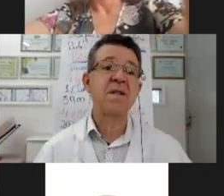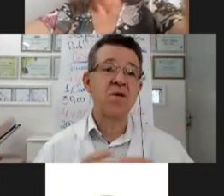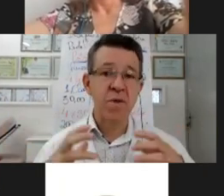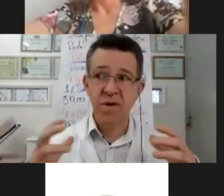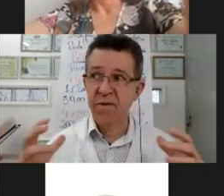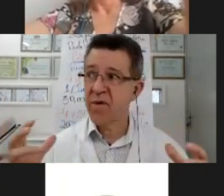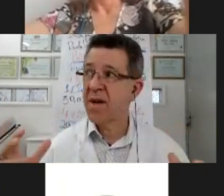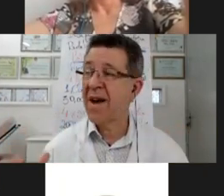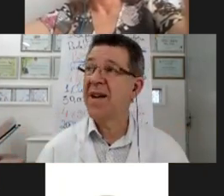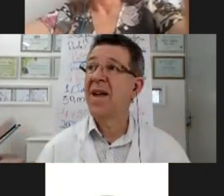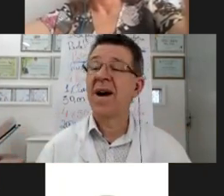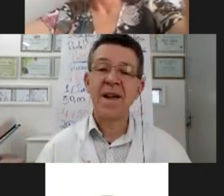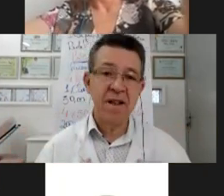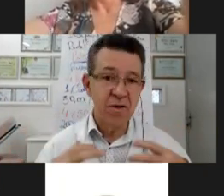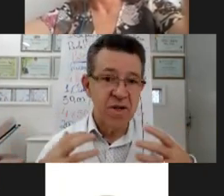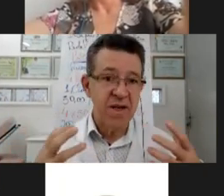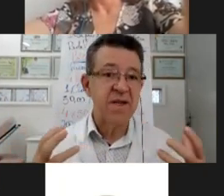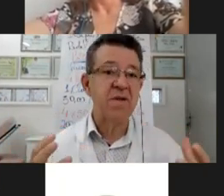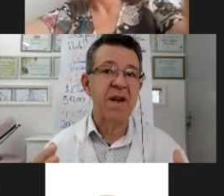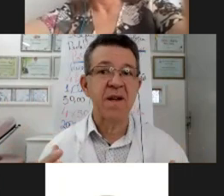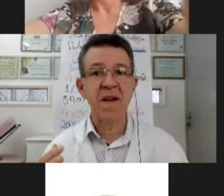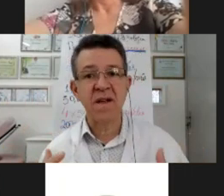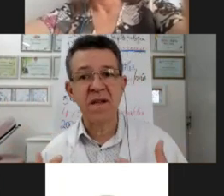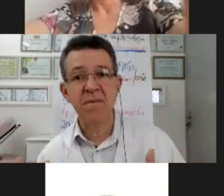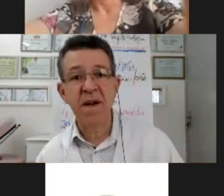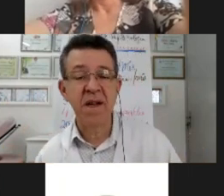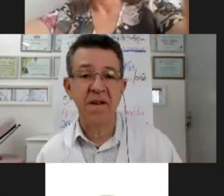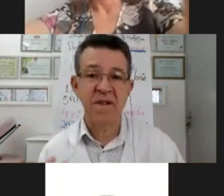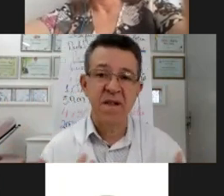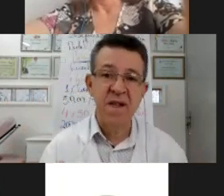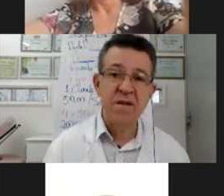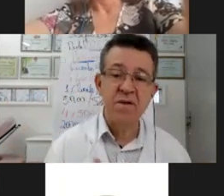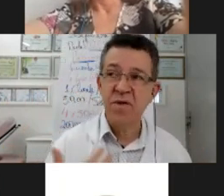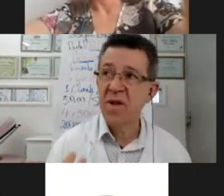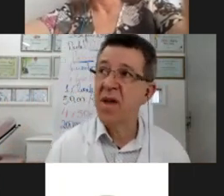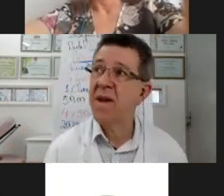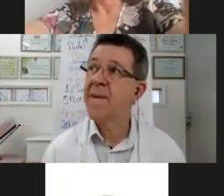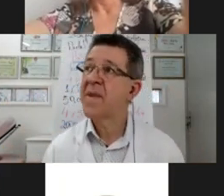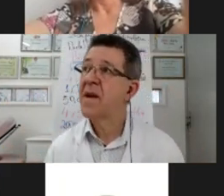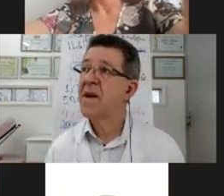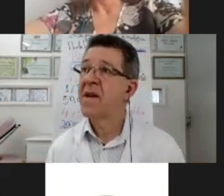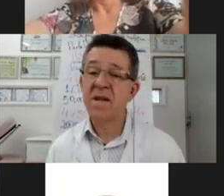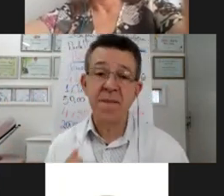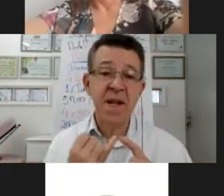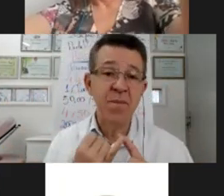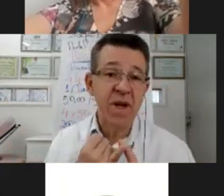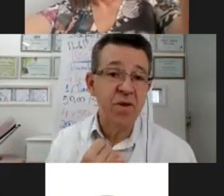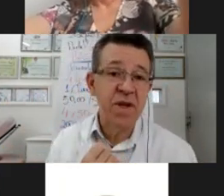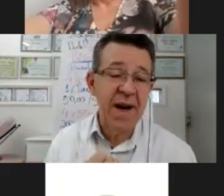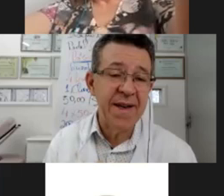equacionar, o intestino começou a funcionar. Aí, ela trouxe a questão que ela queria ser mãe, estava tentando, não conseguia...